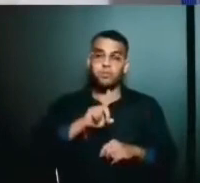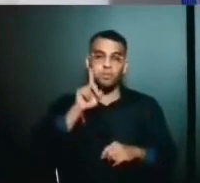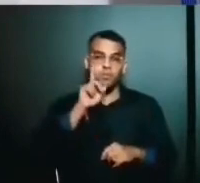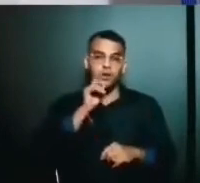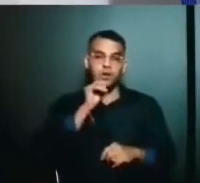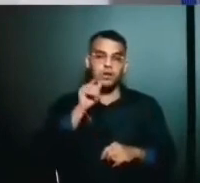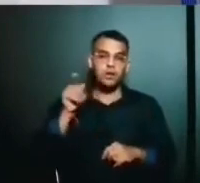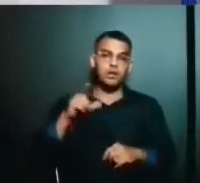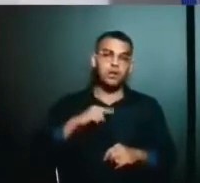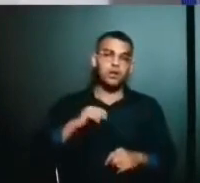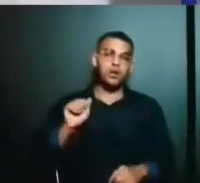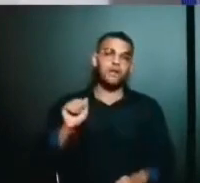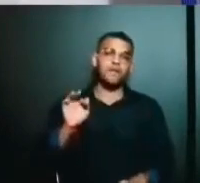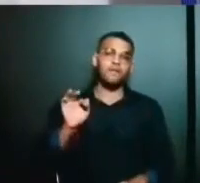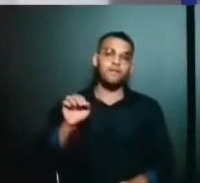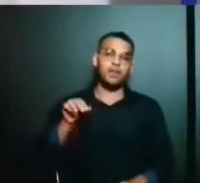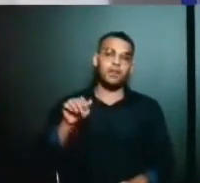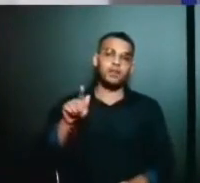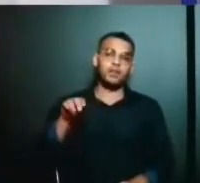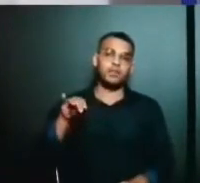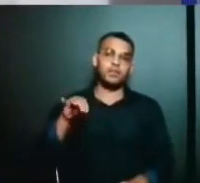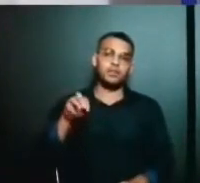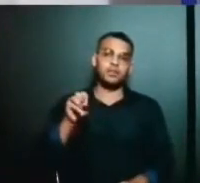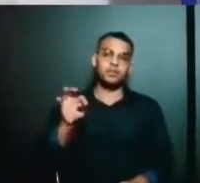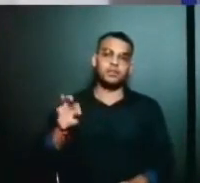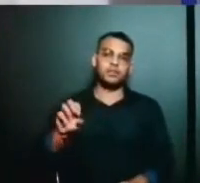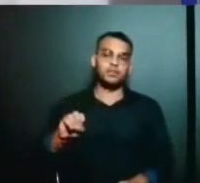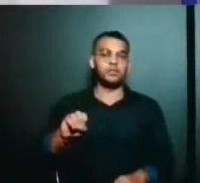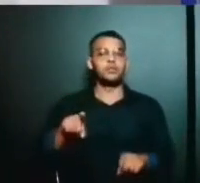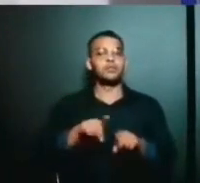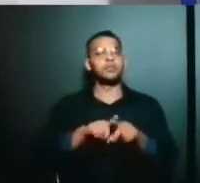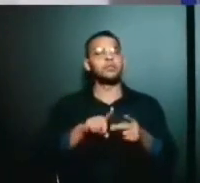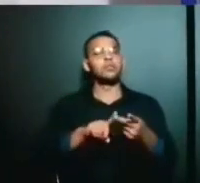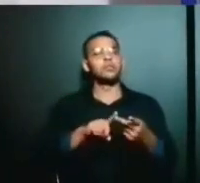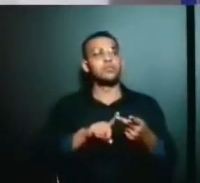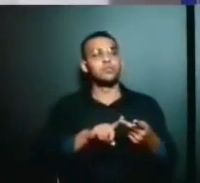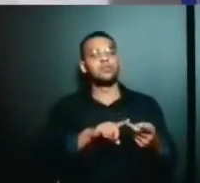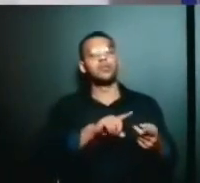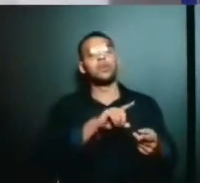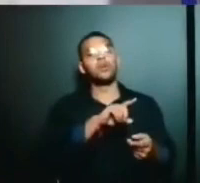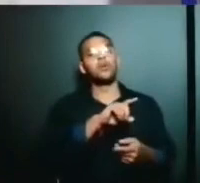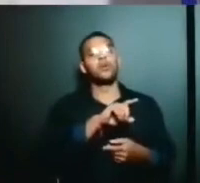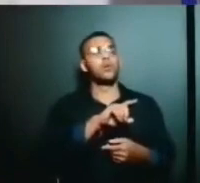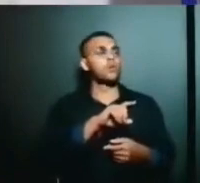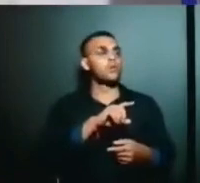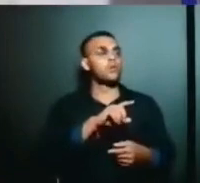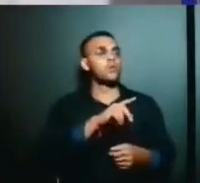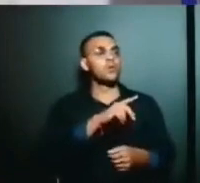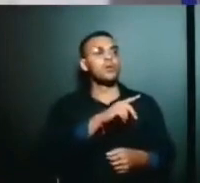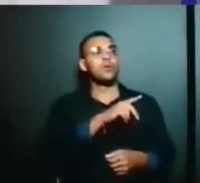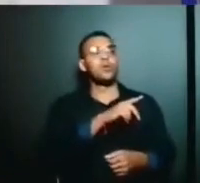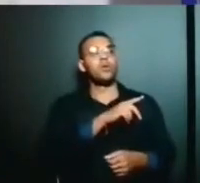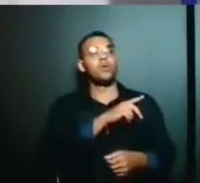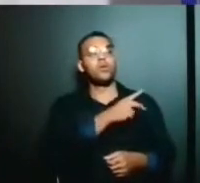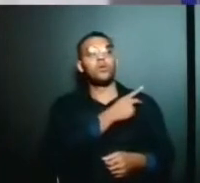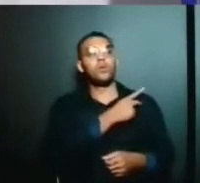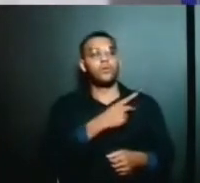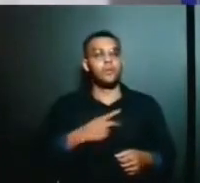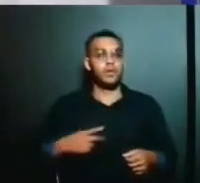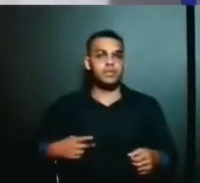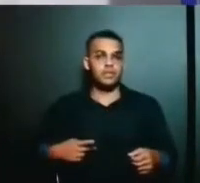Afeganistão, um presidente eleito sob grandes indícios de fraudes,